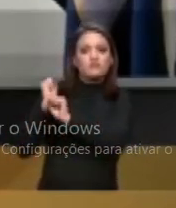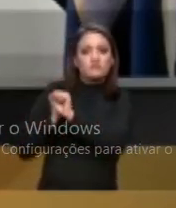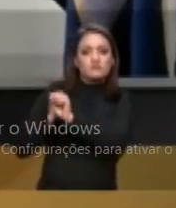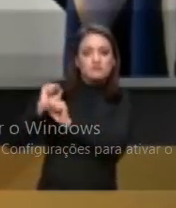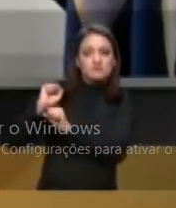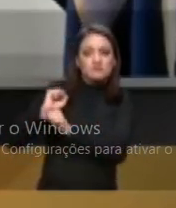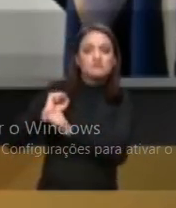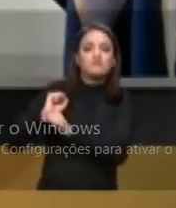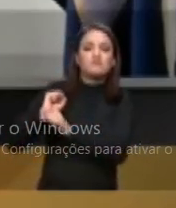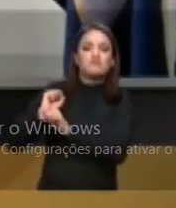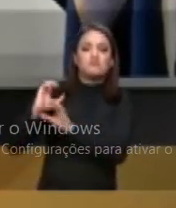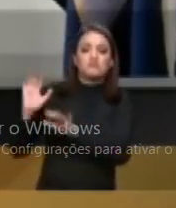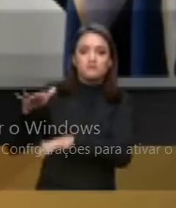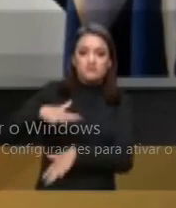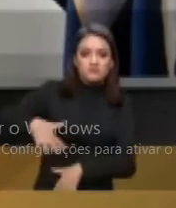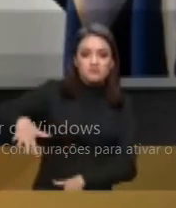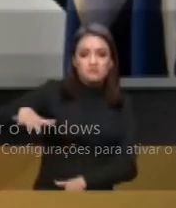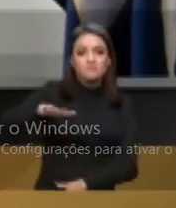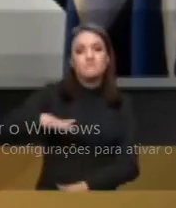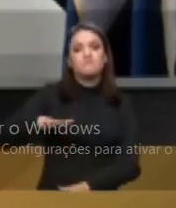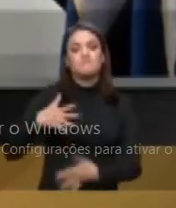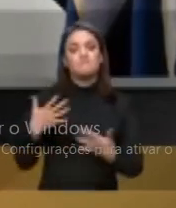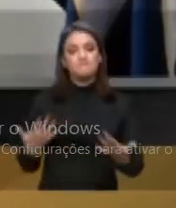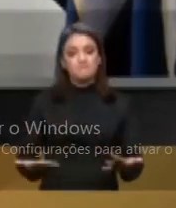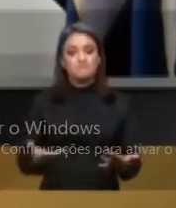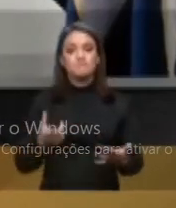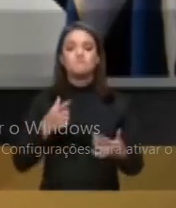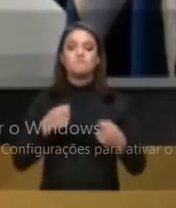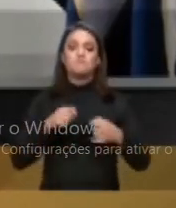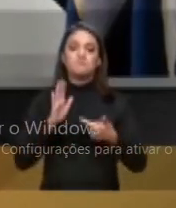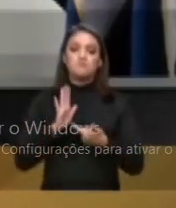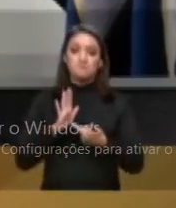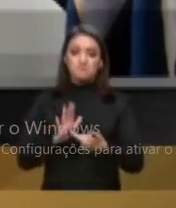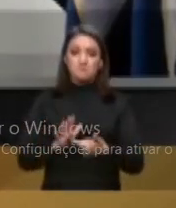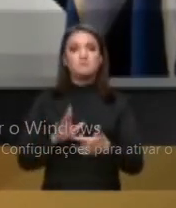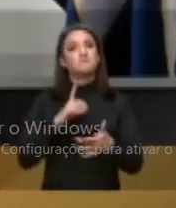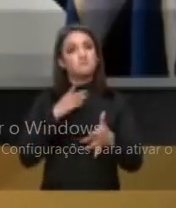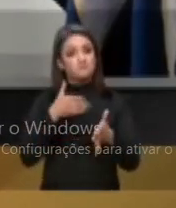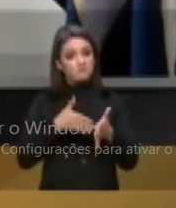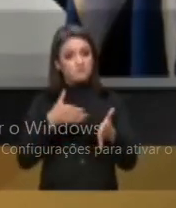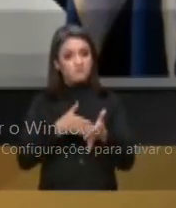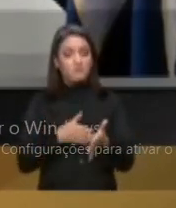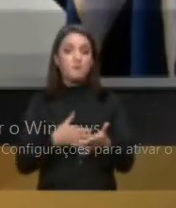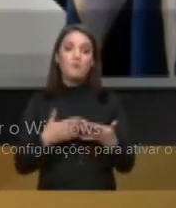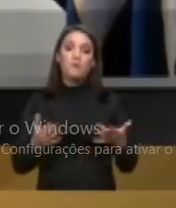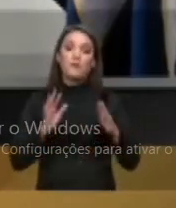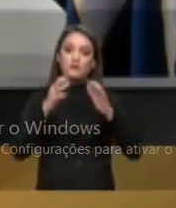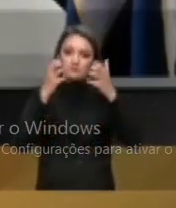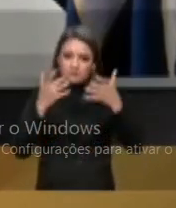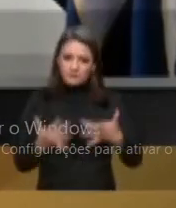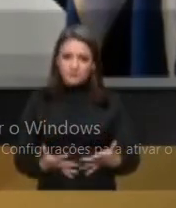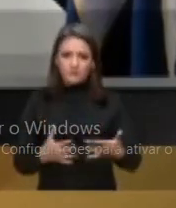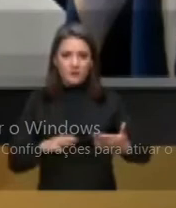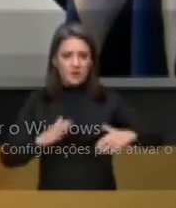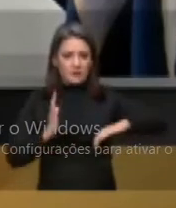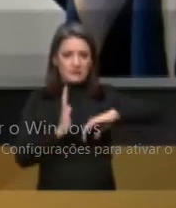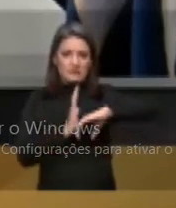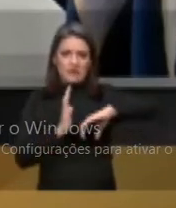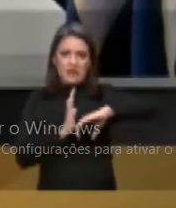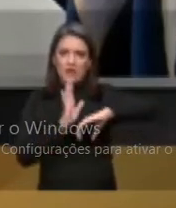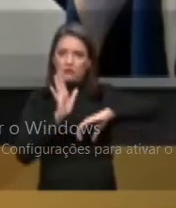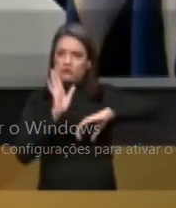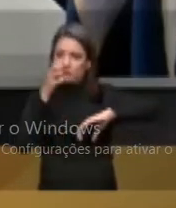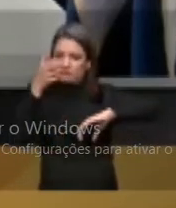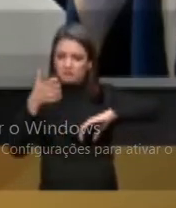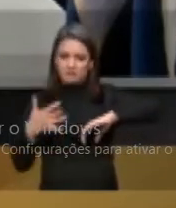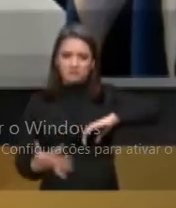plurianual, pois pertinha a cada episódio do pleito eleitoral, mostrando-se-lhe restrita. Como